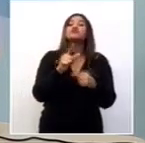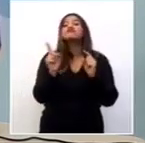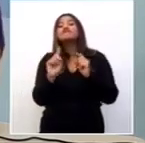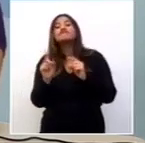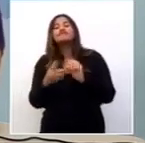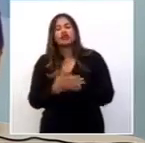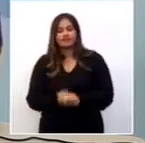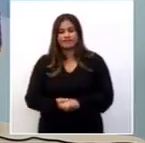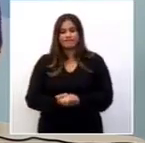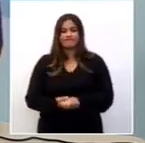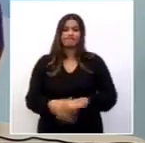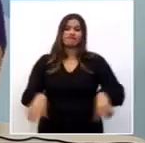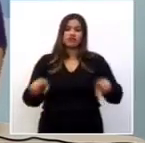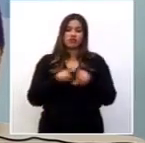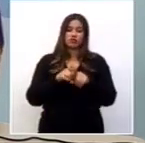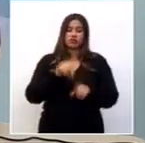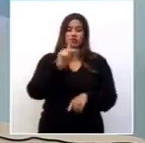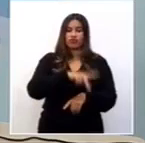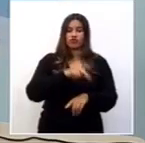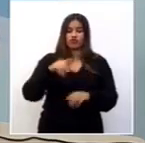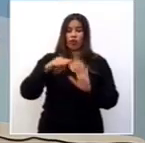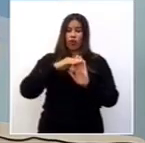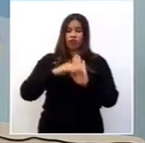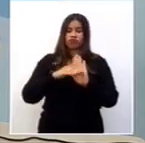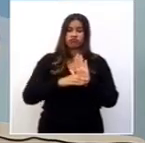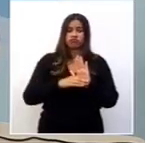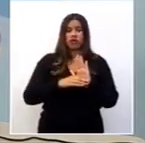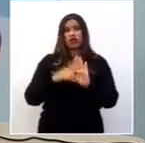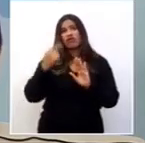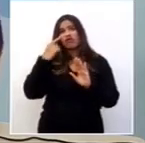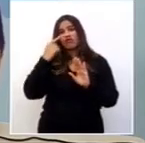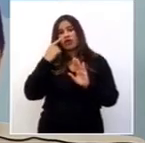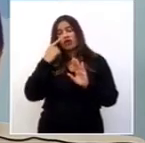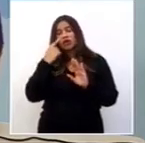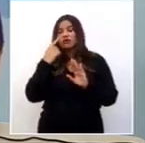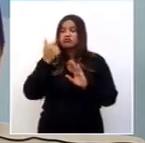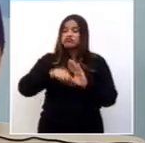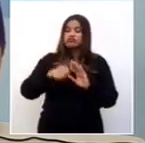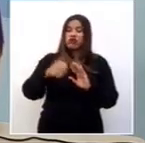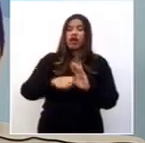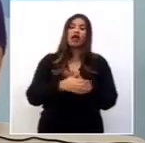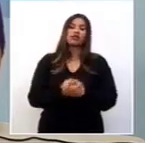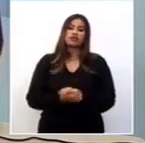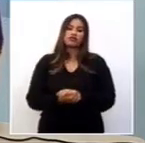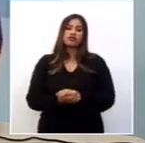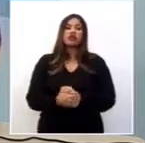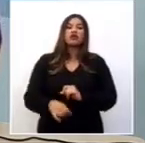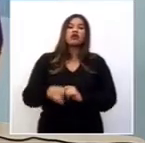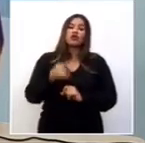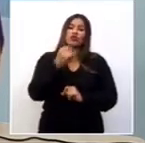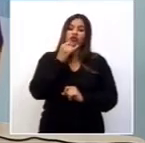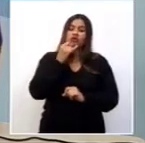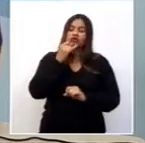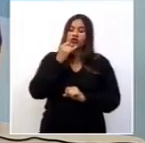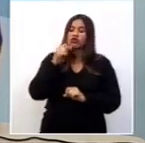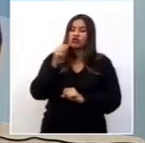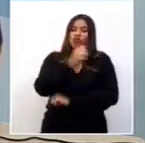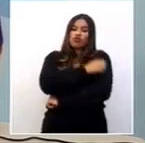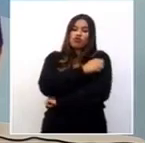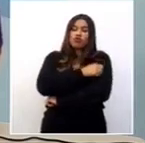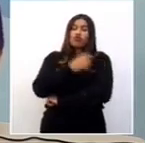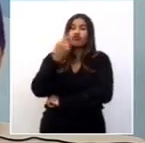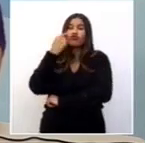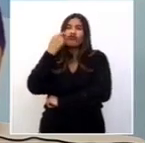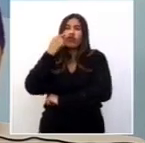utilize critérios bem específicos para a avaliação. O estudante precisa ter claros os objetivos dessa